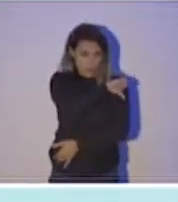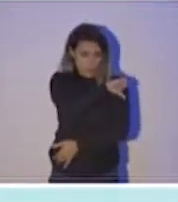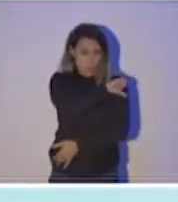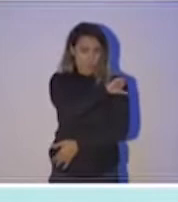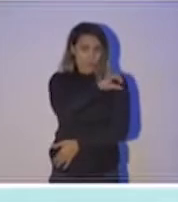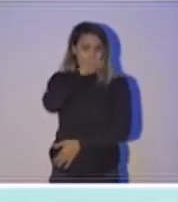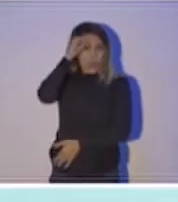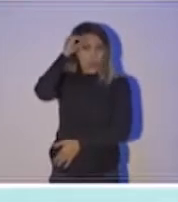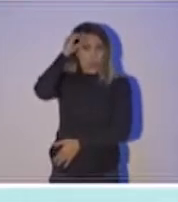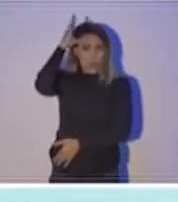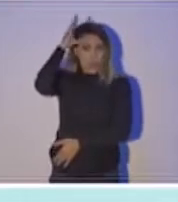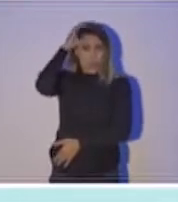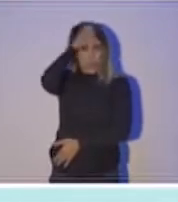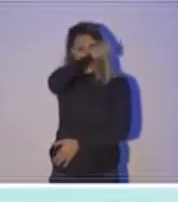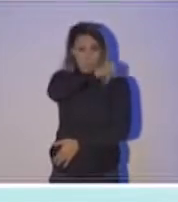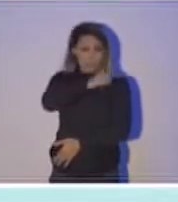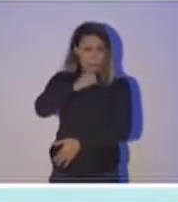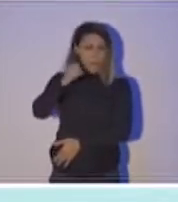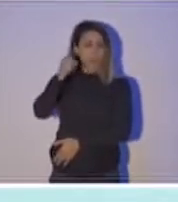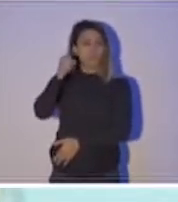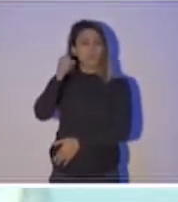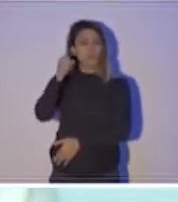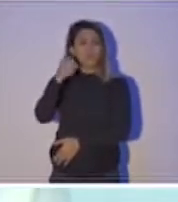a 4 meses e dias.